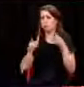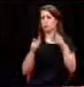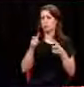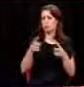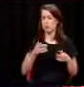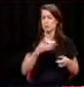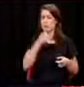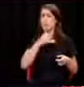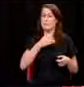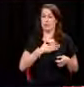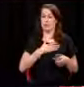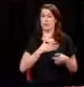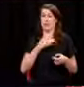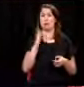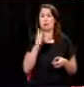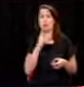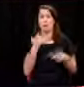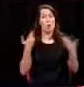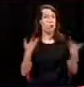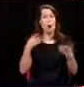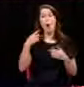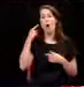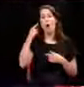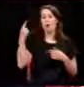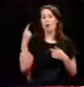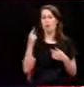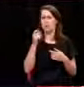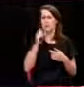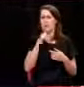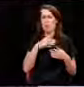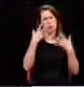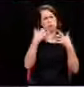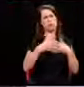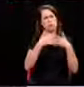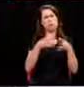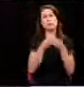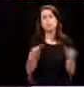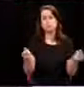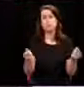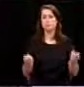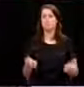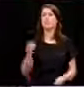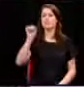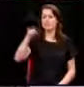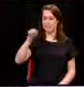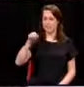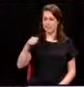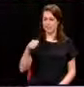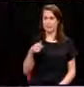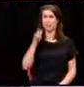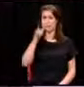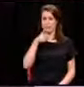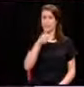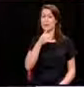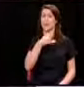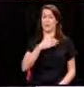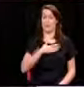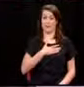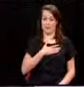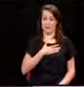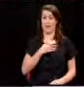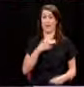surdos ou não surdos, neste caso todos podem de facto expor as suas dúvidas. O nosso serviço, a Liga Benfica, é um serviço para todos os adeptos